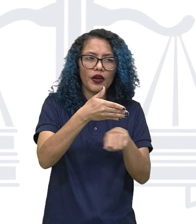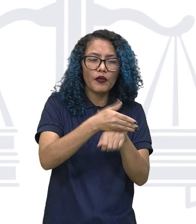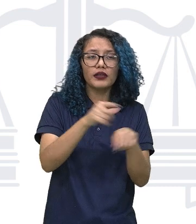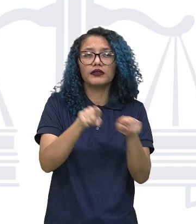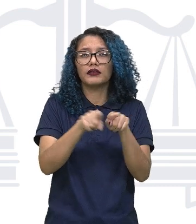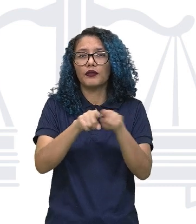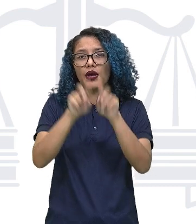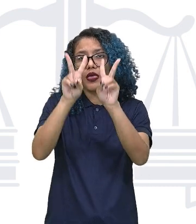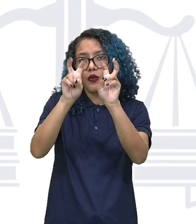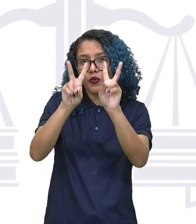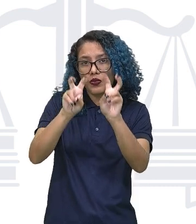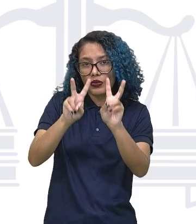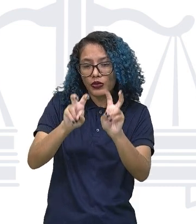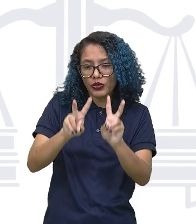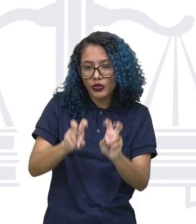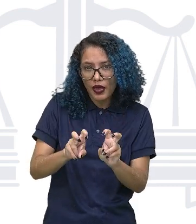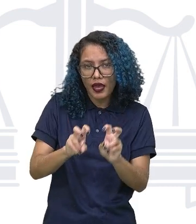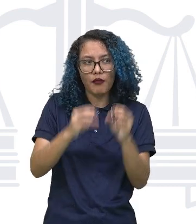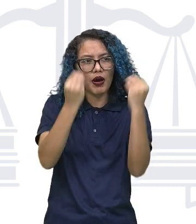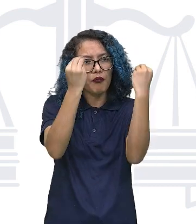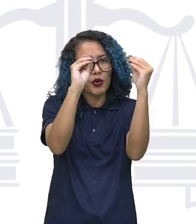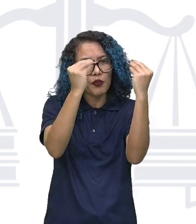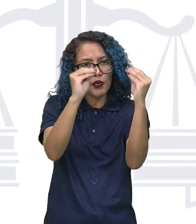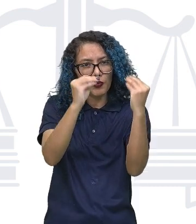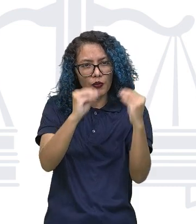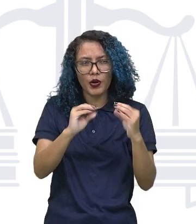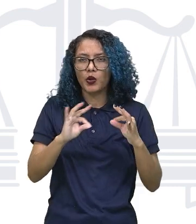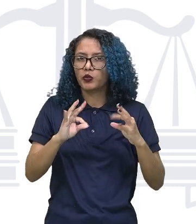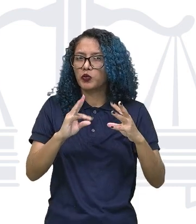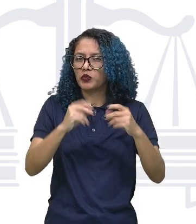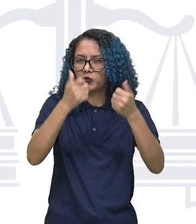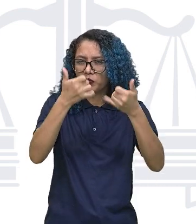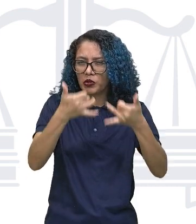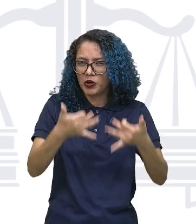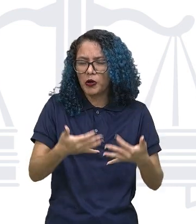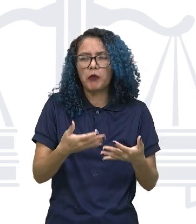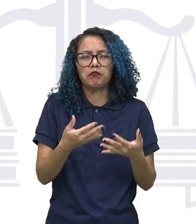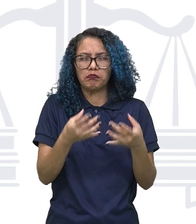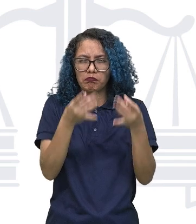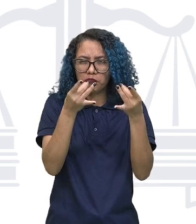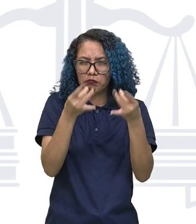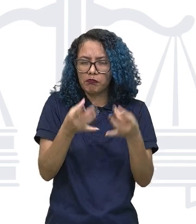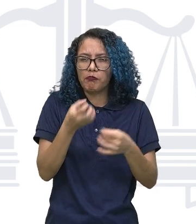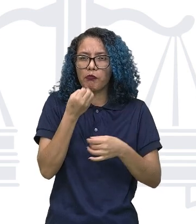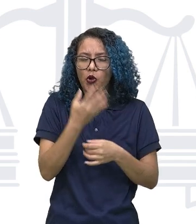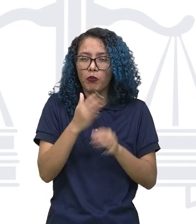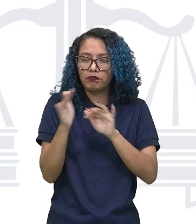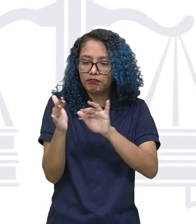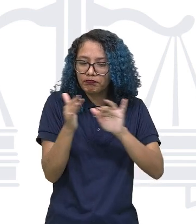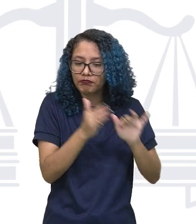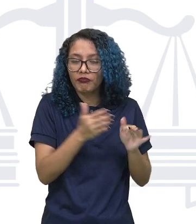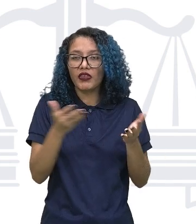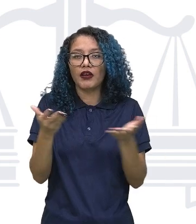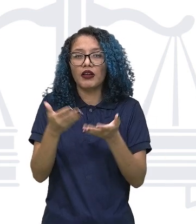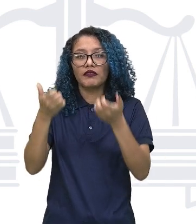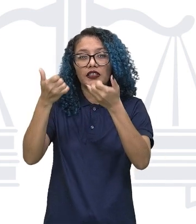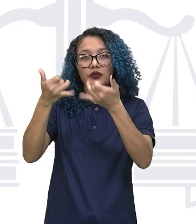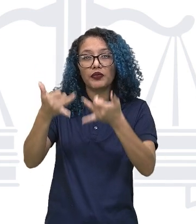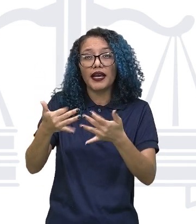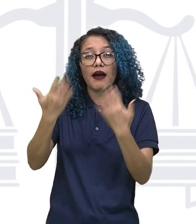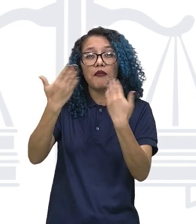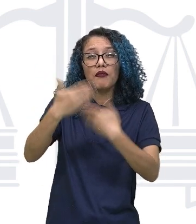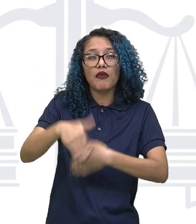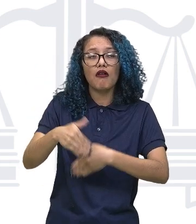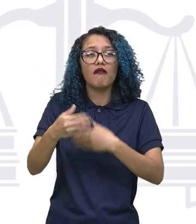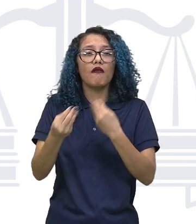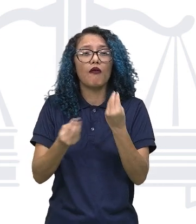do conhecimento, que são os nossos conteúdos, abordaram muito bem. E agora nós vamos falar um pouquinho sobre a avaliação, o cadastro dela,